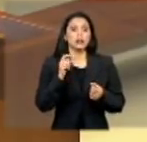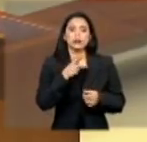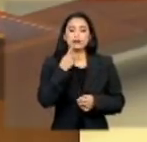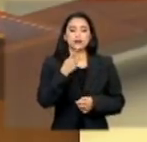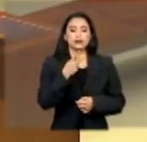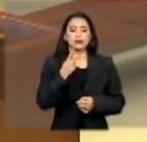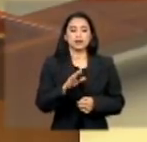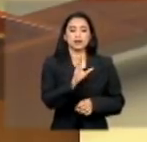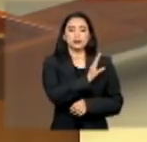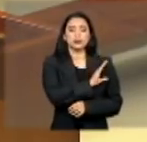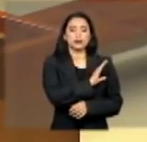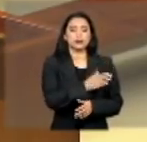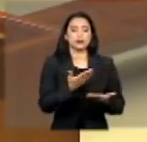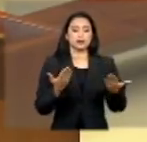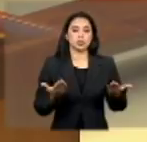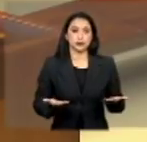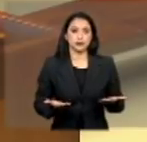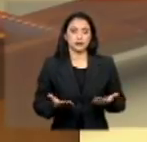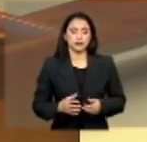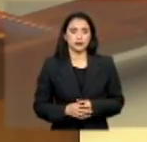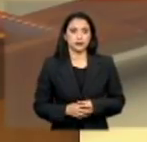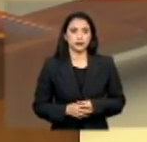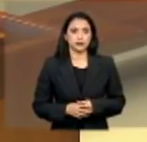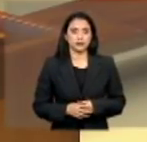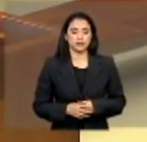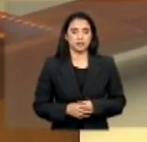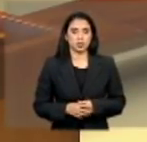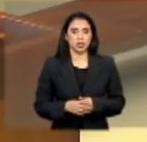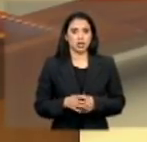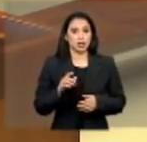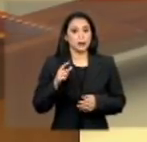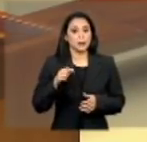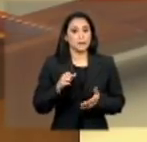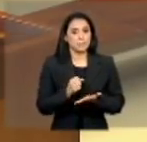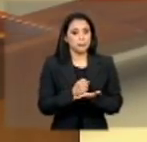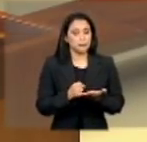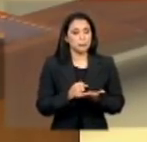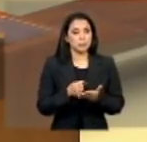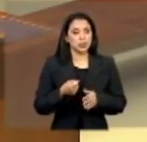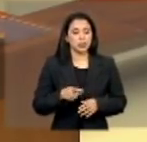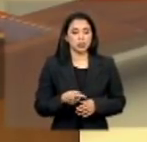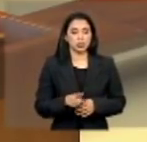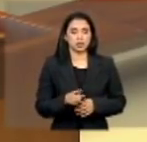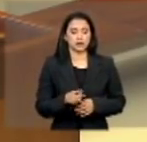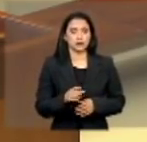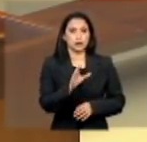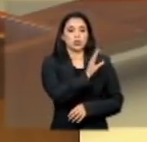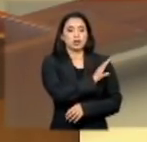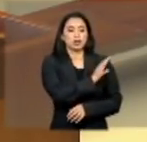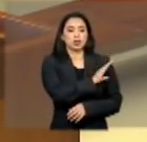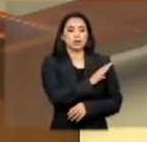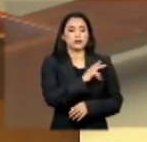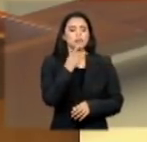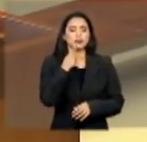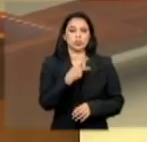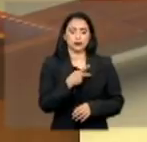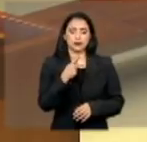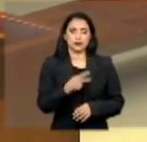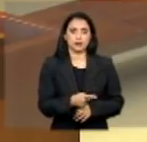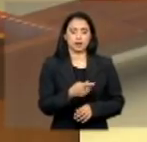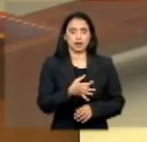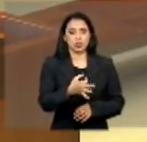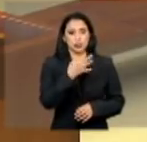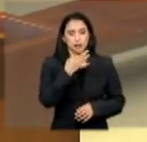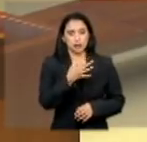colaborador e indo mais a fundo o colaborador menciona em suas alegações finais o